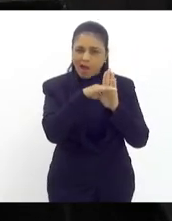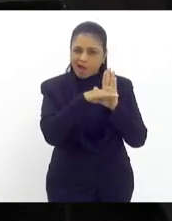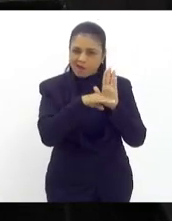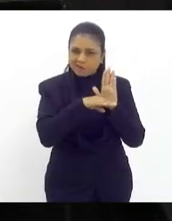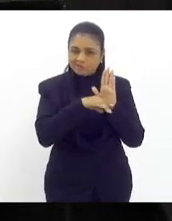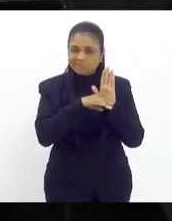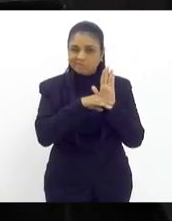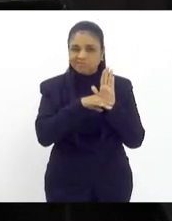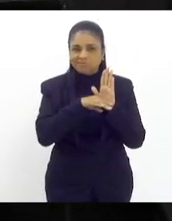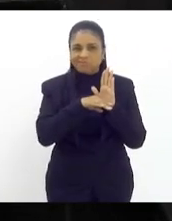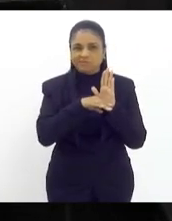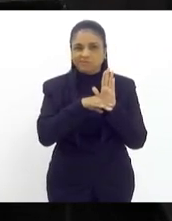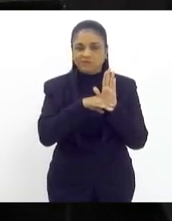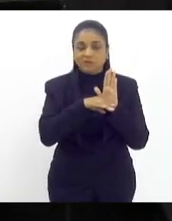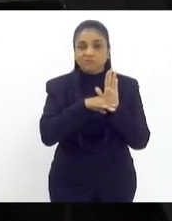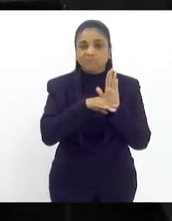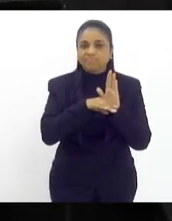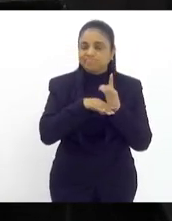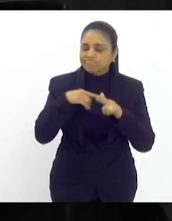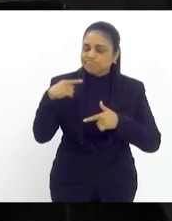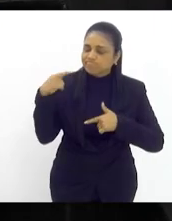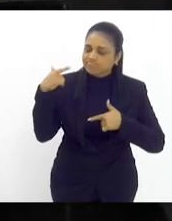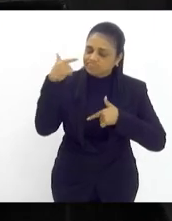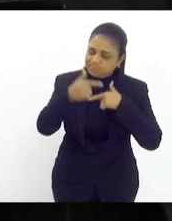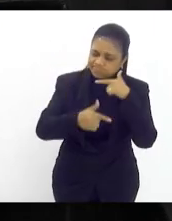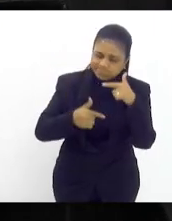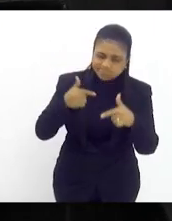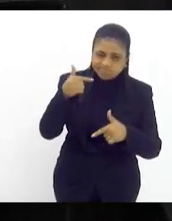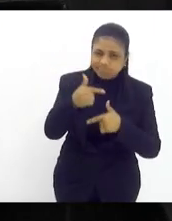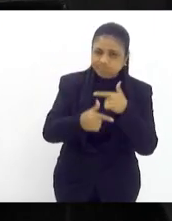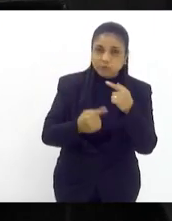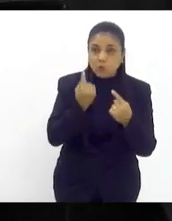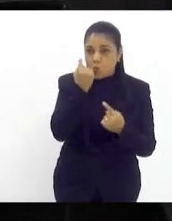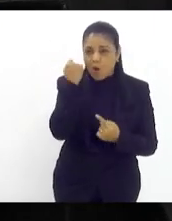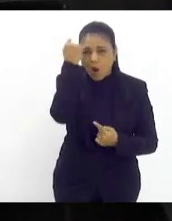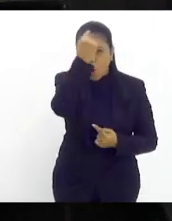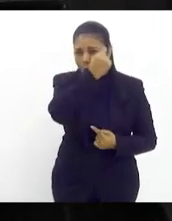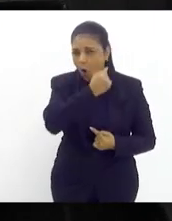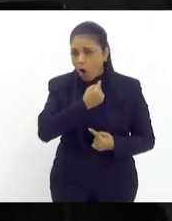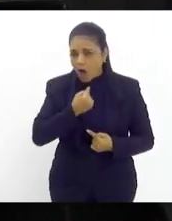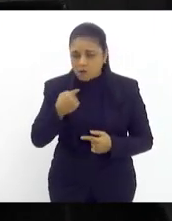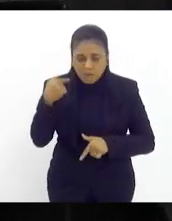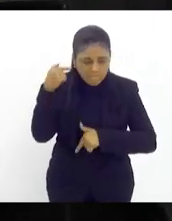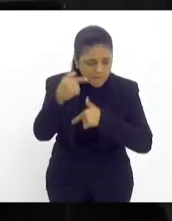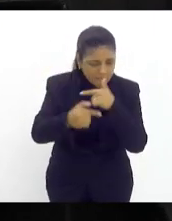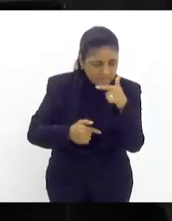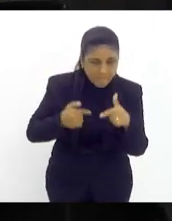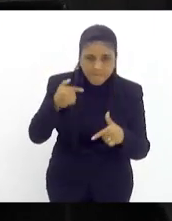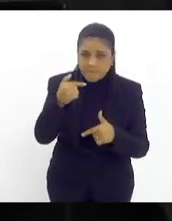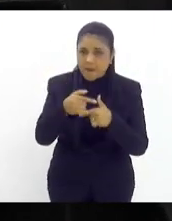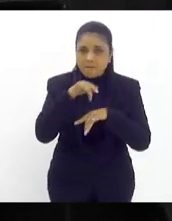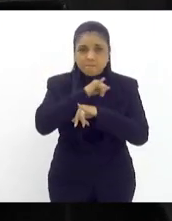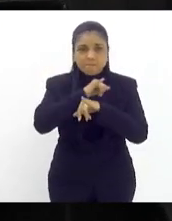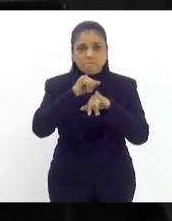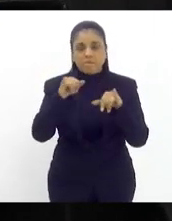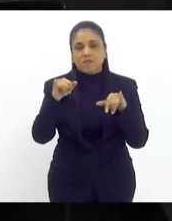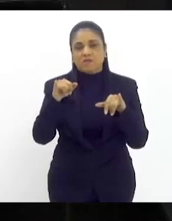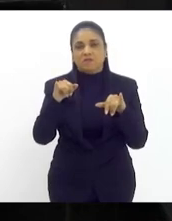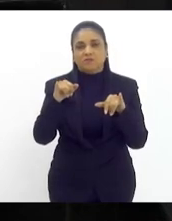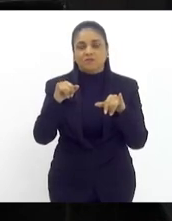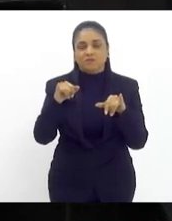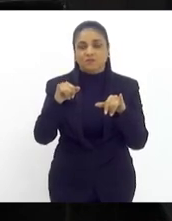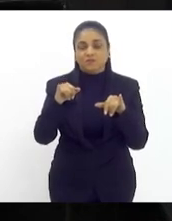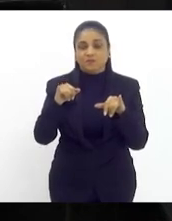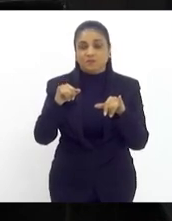fomos do céu ao inferno em menos de uma hora um anúncio de